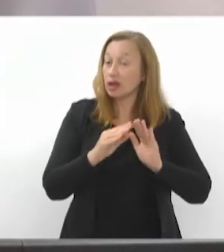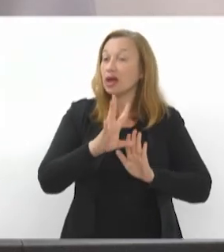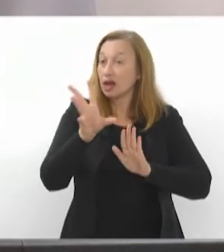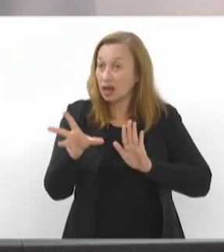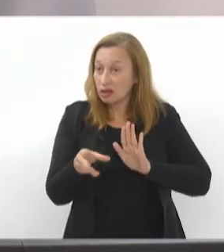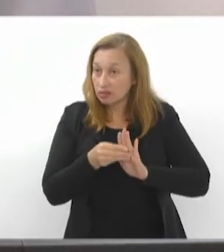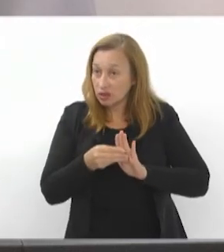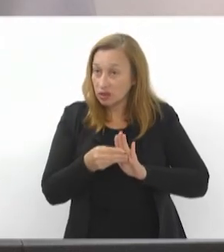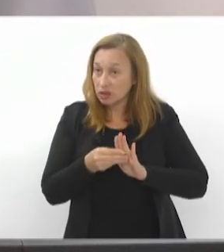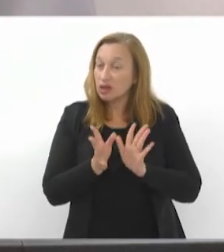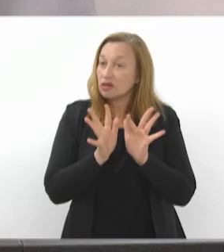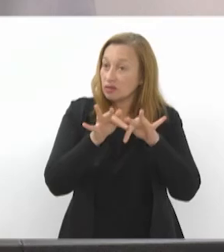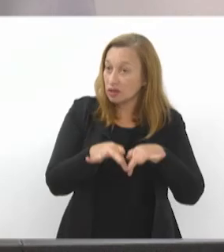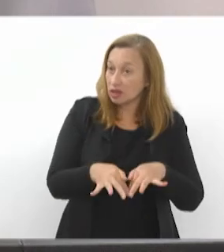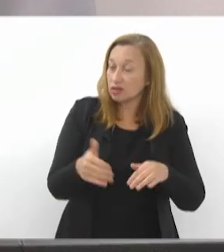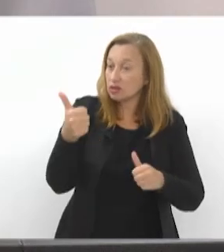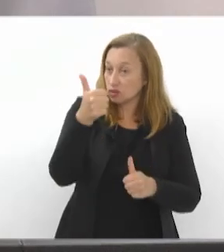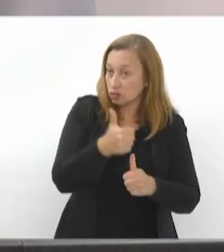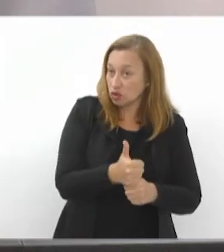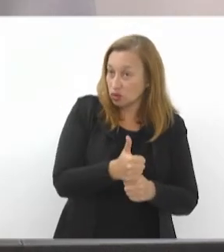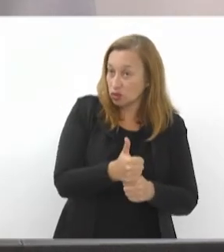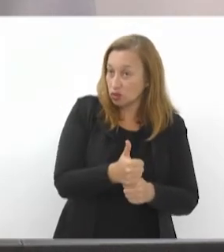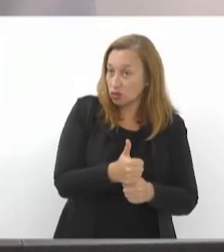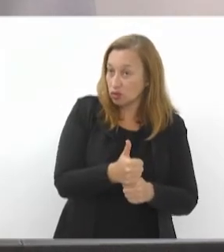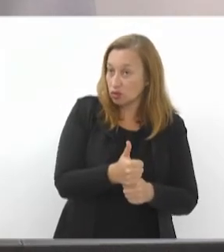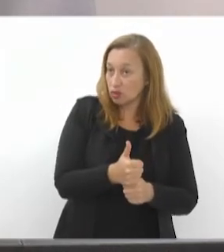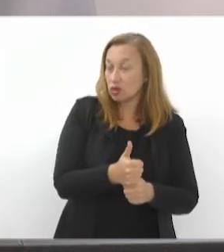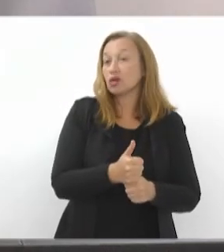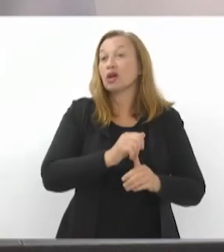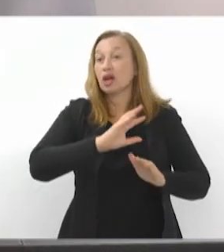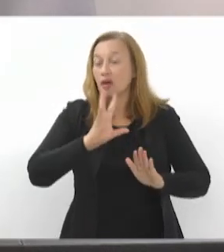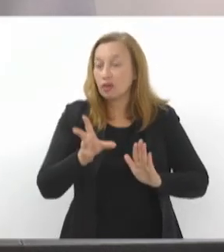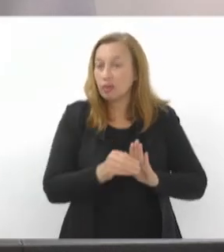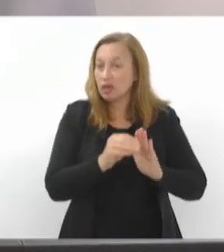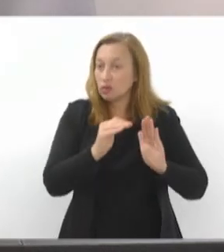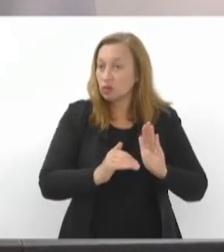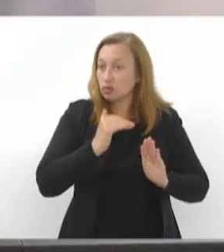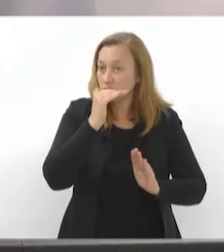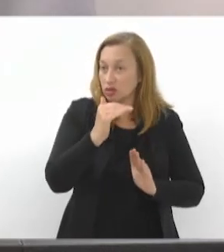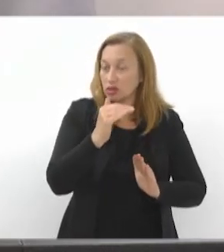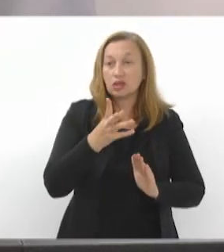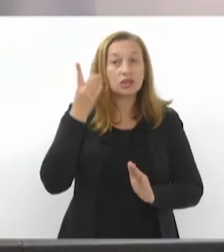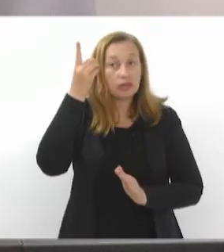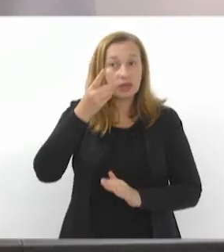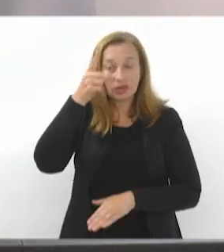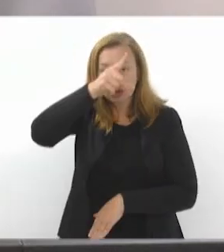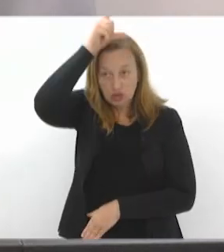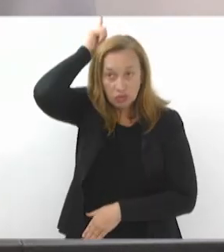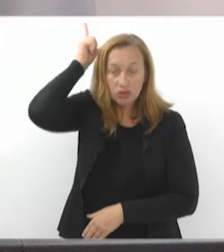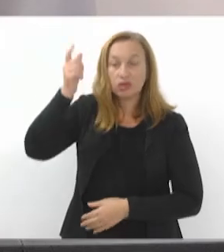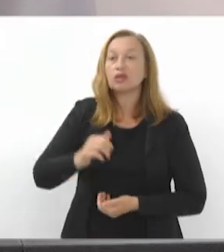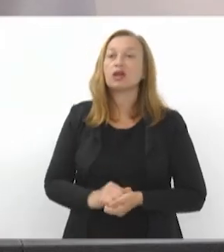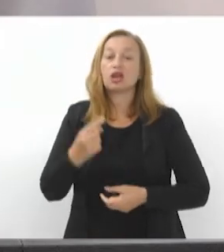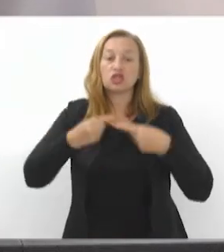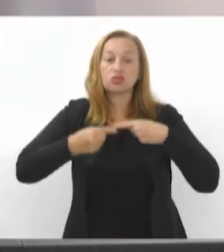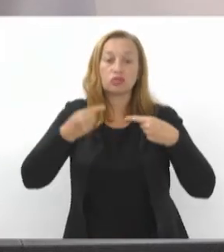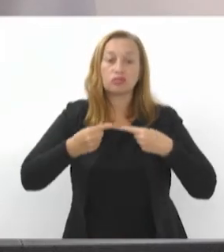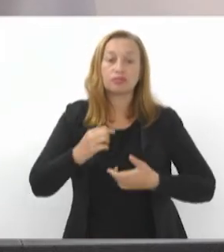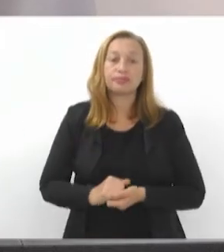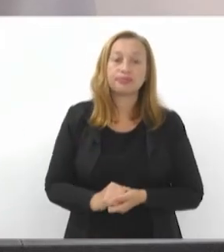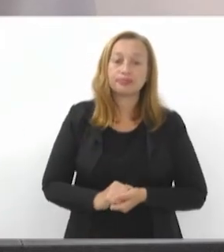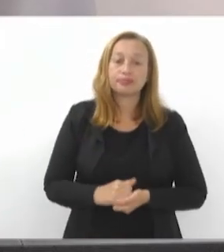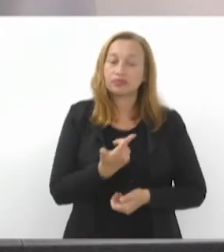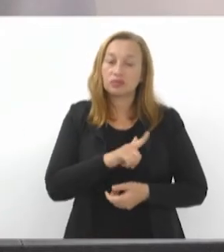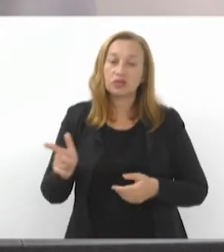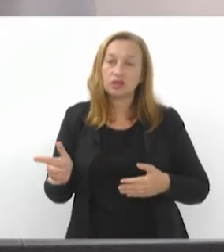emenda, concluindo por substitutivo. É uma emenda supressiva de autoria do deputado Luiz Paulo. Em discussão.